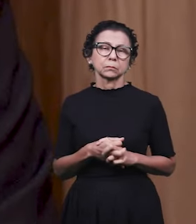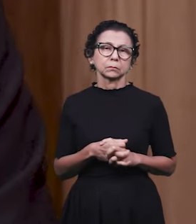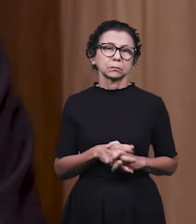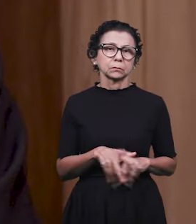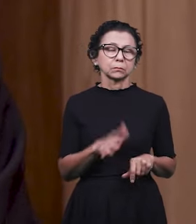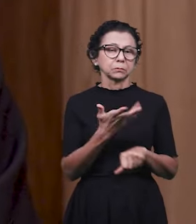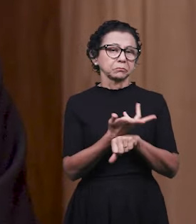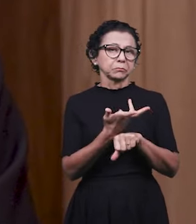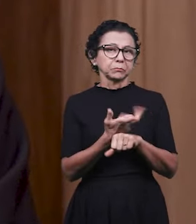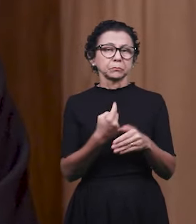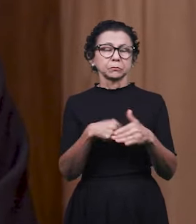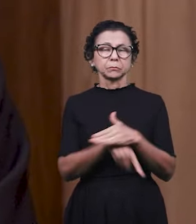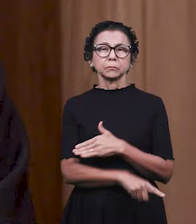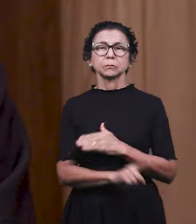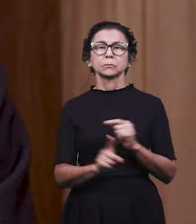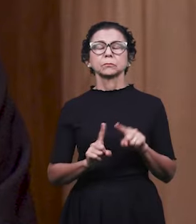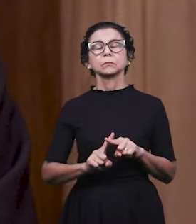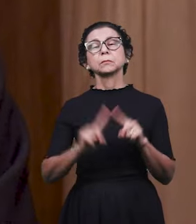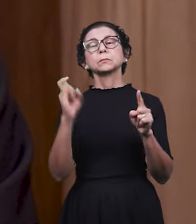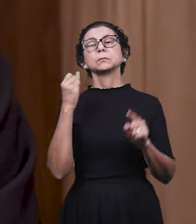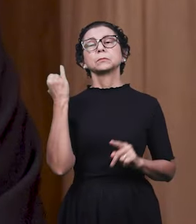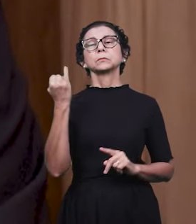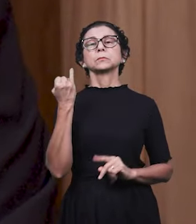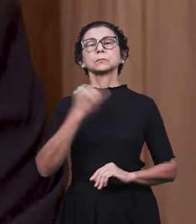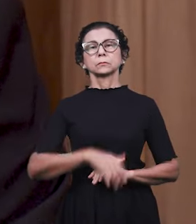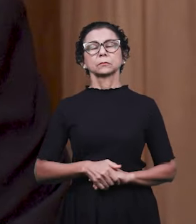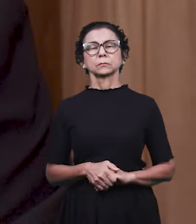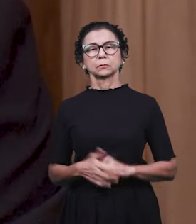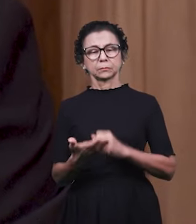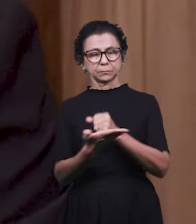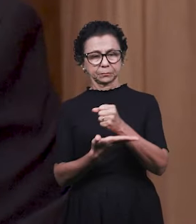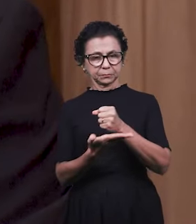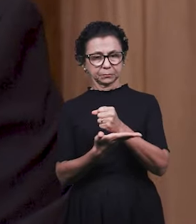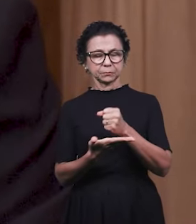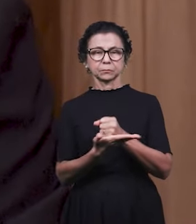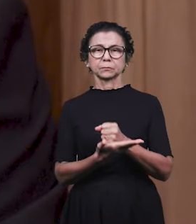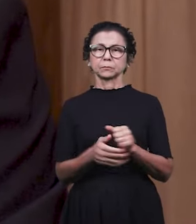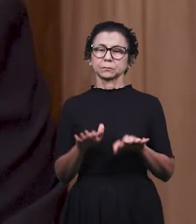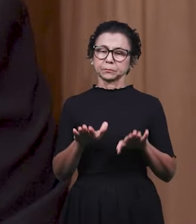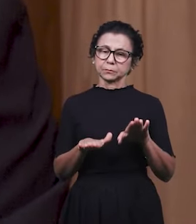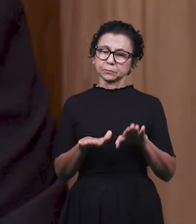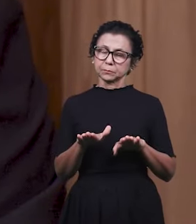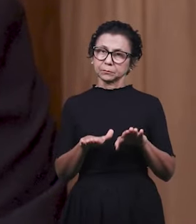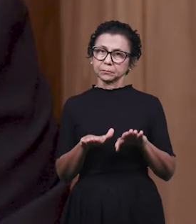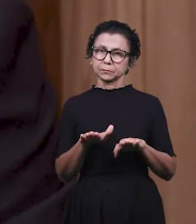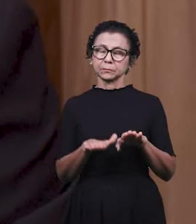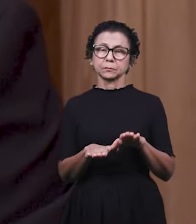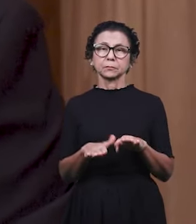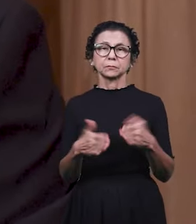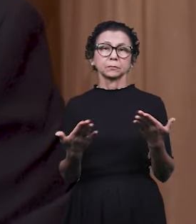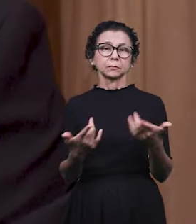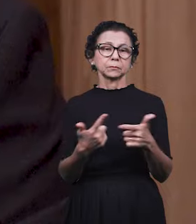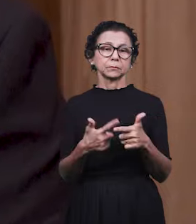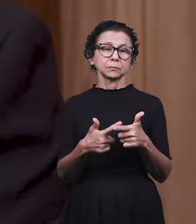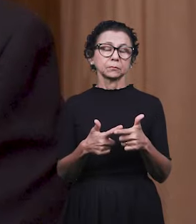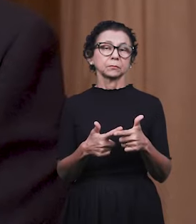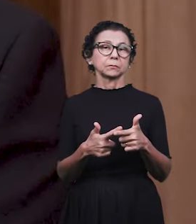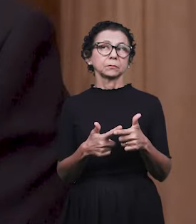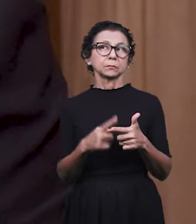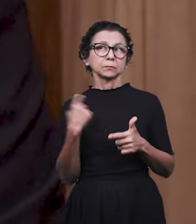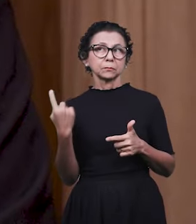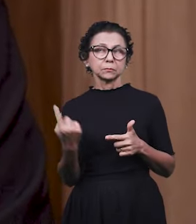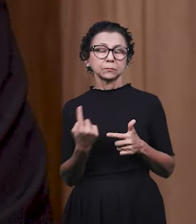assim, mais profundos, mas é muito importante reforçar essa base, sempre com equilíbrio, porque por mais que nós